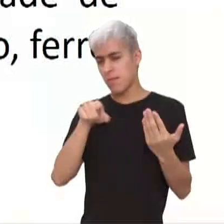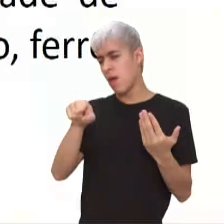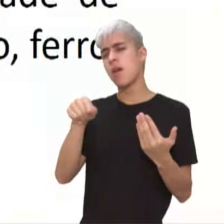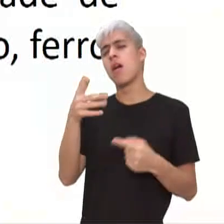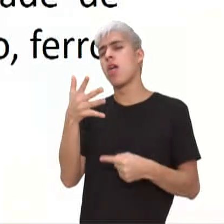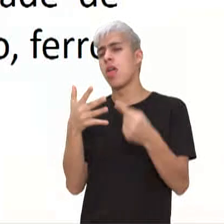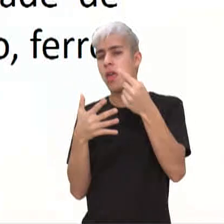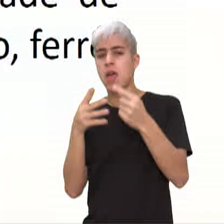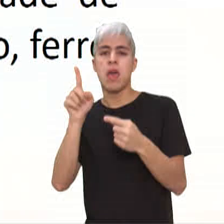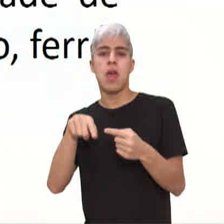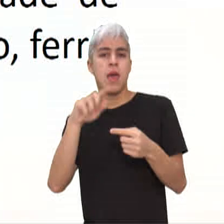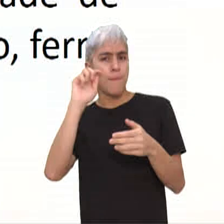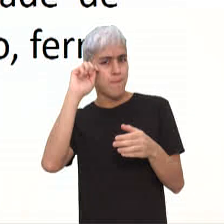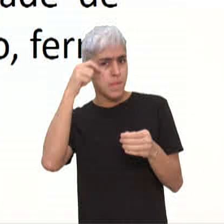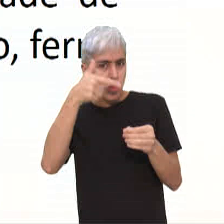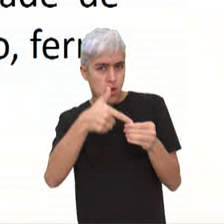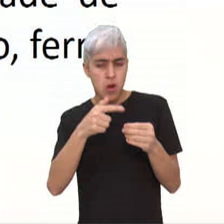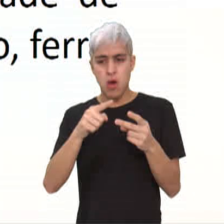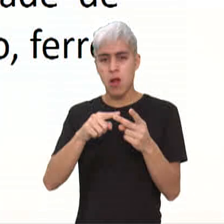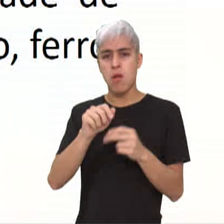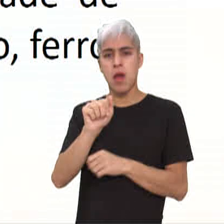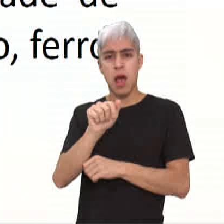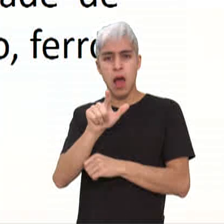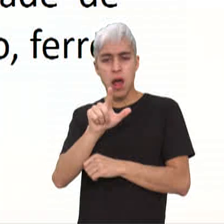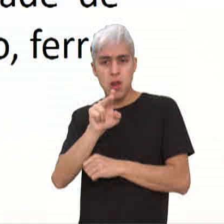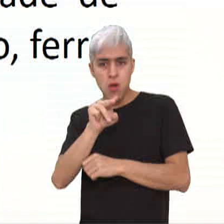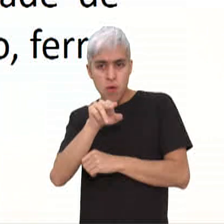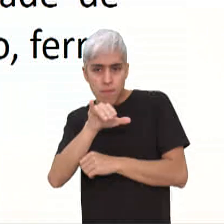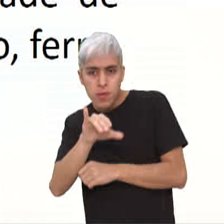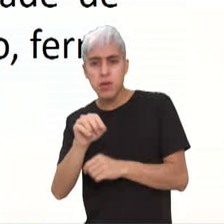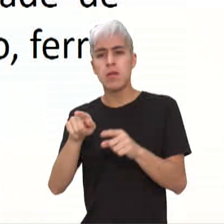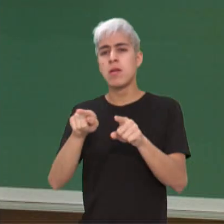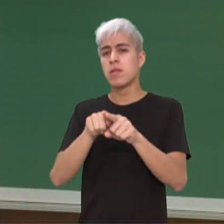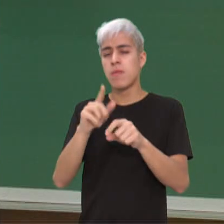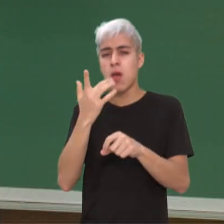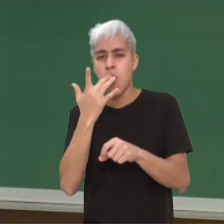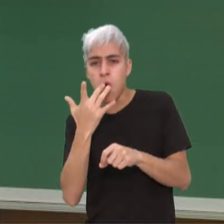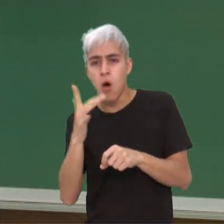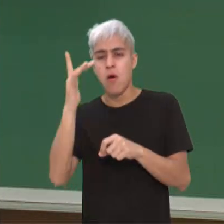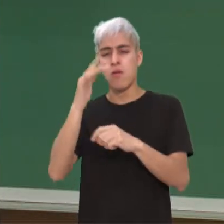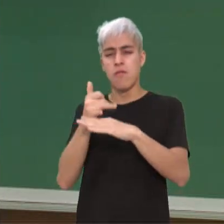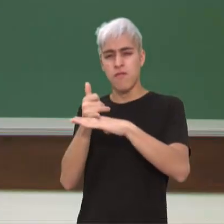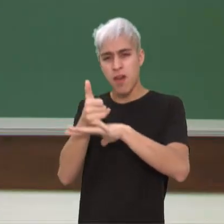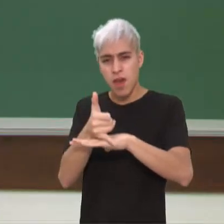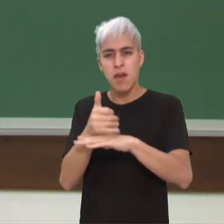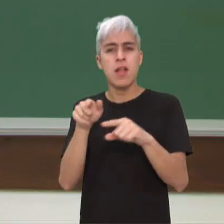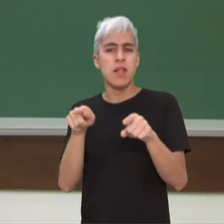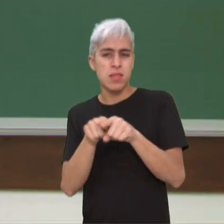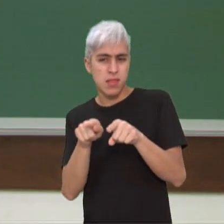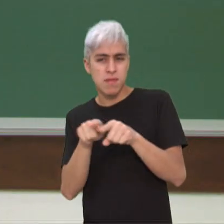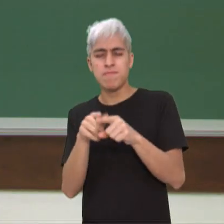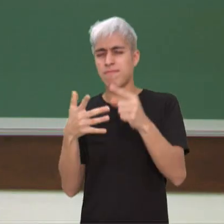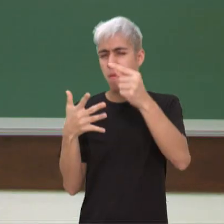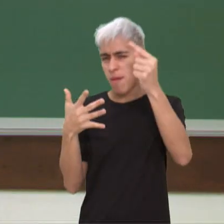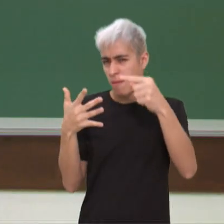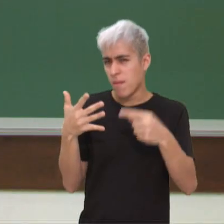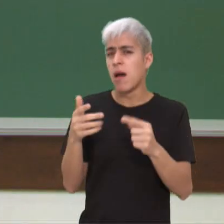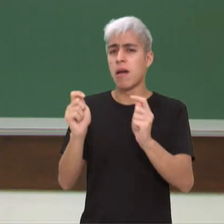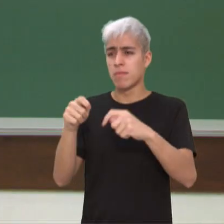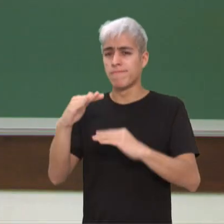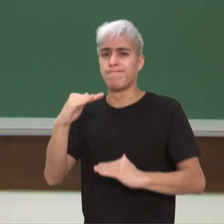estão o petróleo, o alumínio, o ouro, o ferro e também entre outros aí.